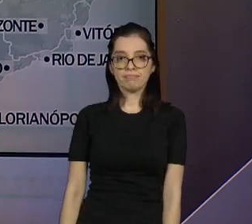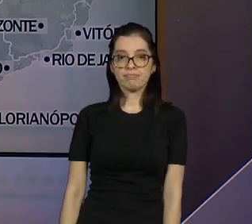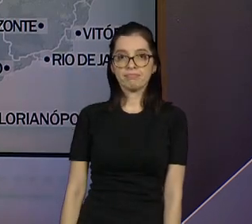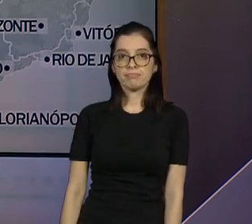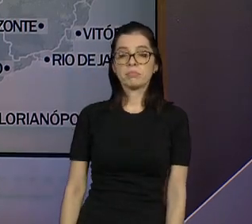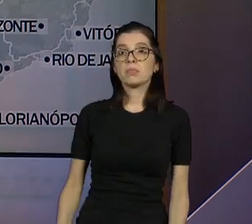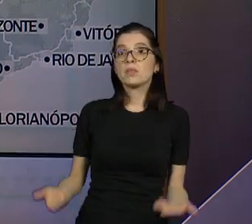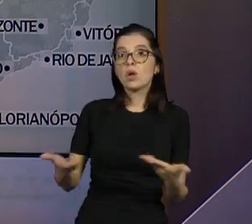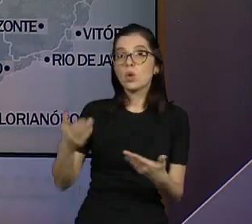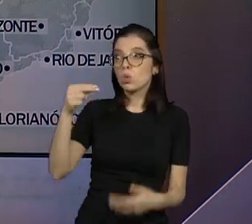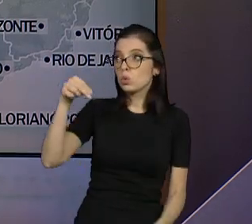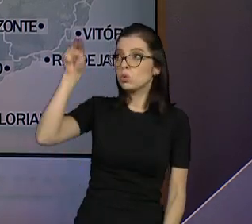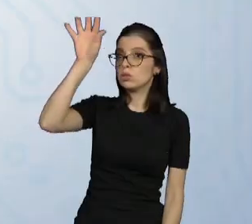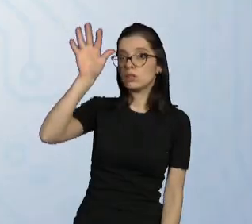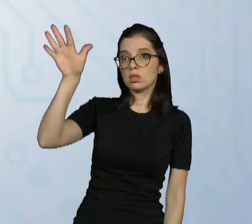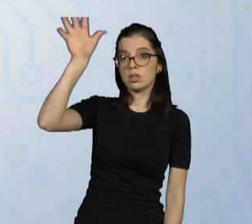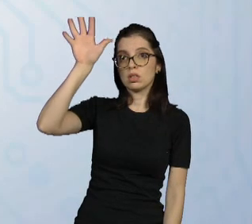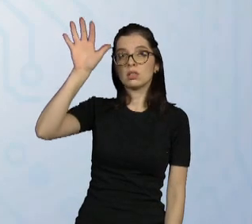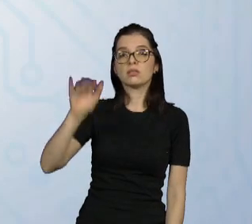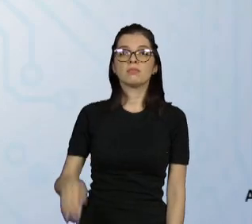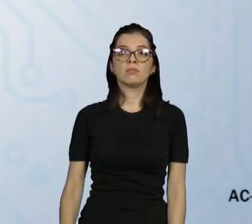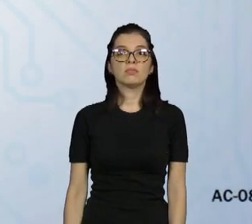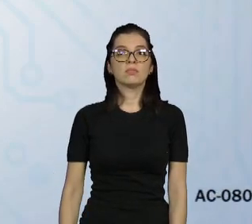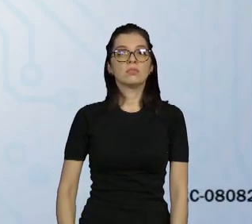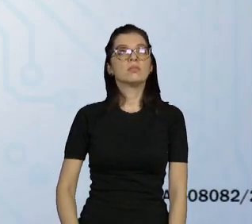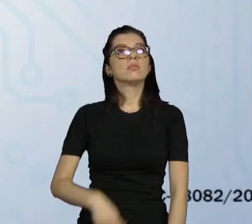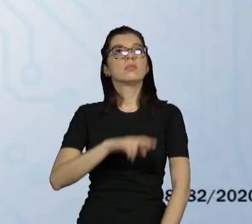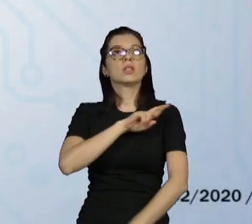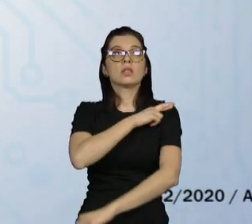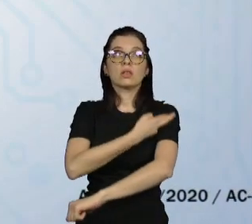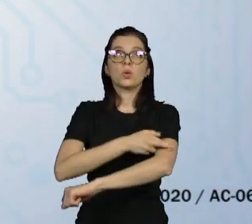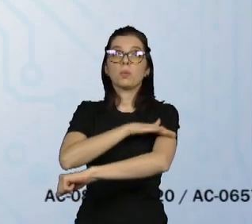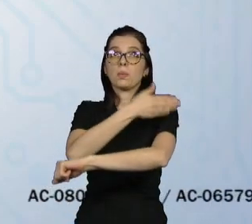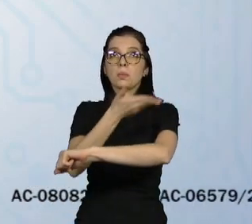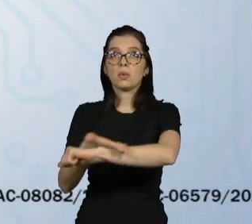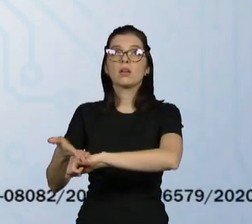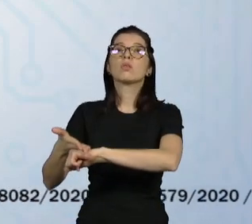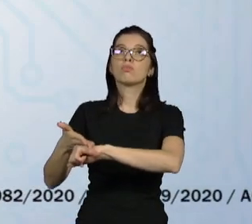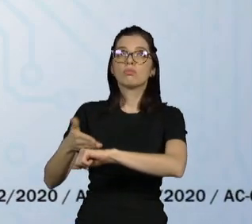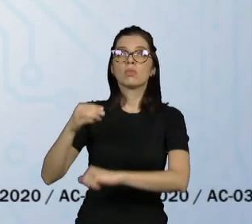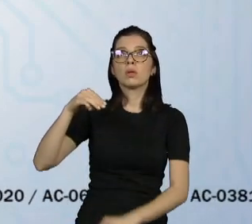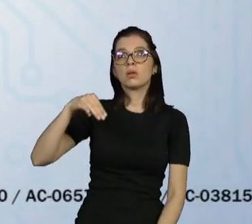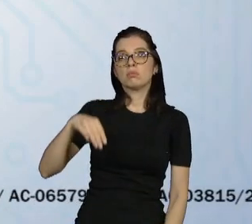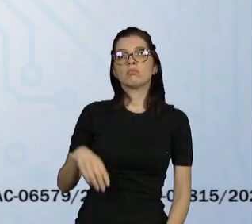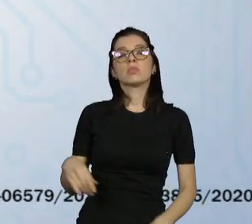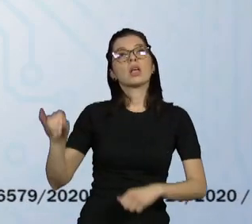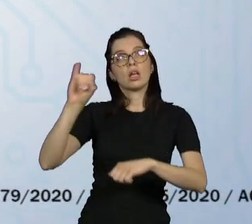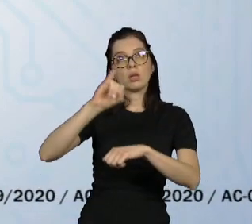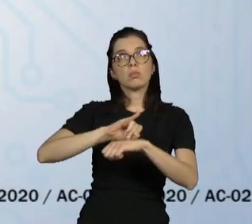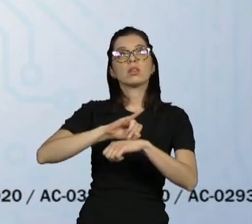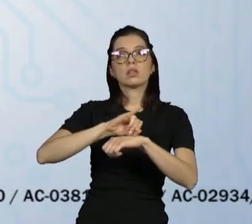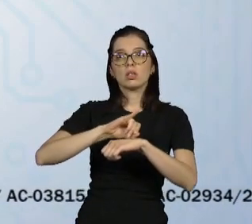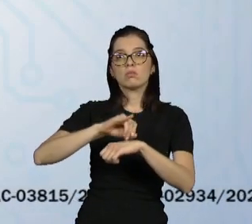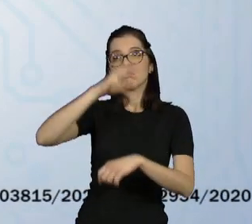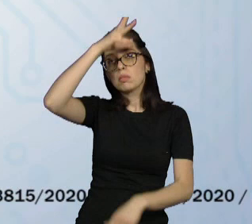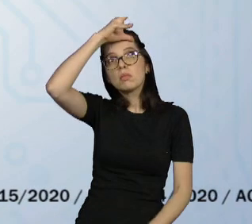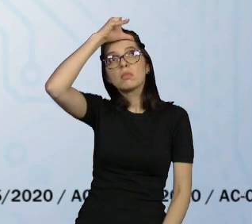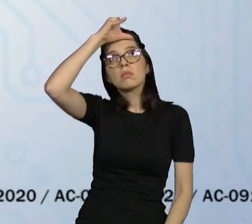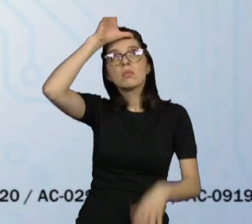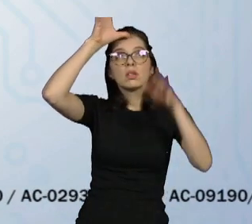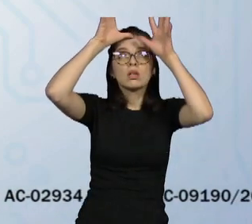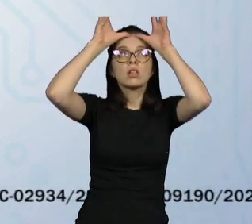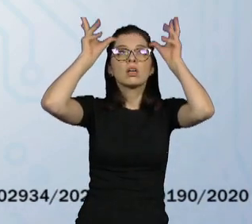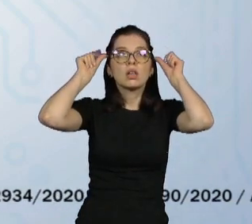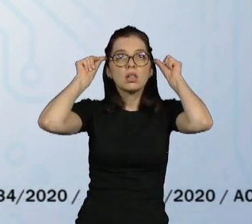Norte e Nordeste. Rio Branco, a disputa pela capital do Acre, Minoro Quimpara, do PSDB, tem 24%